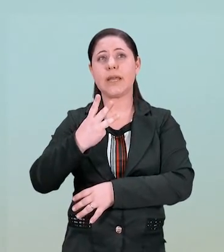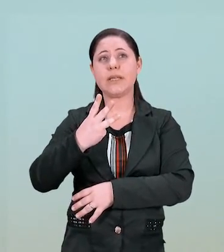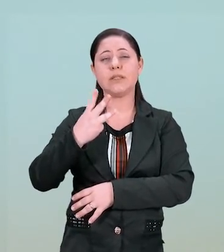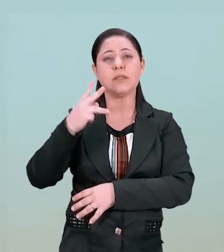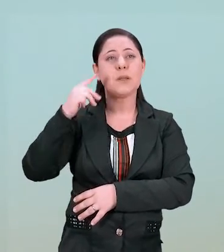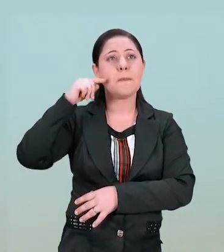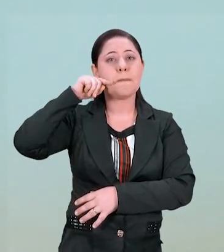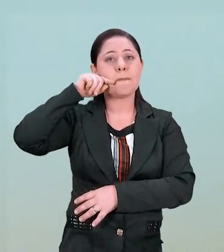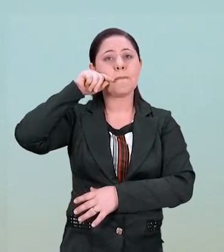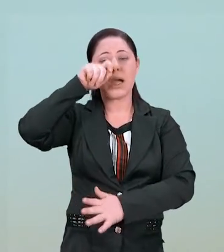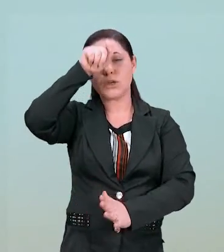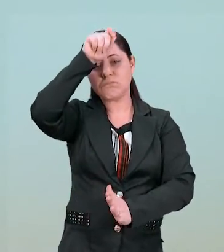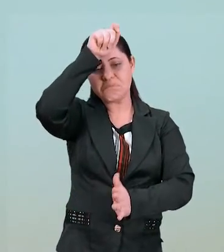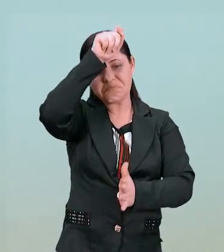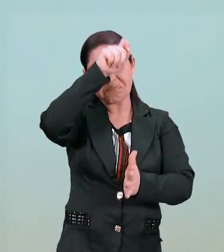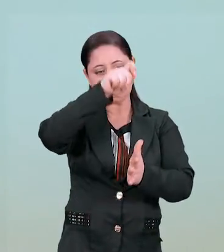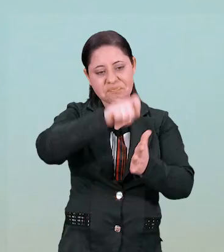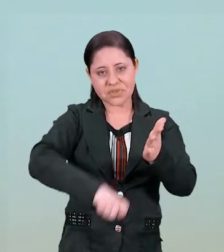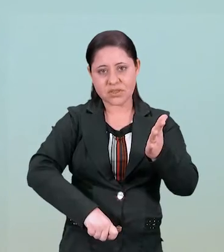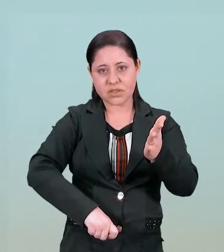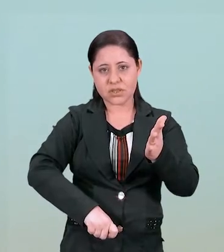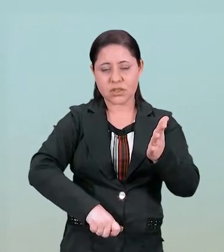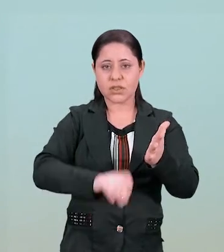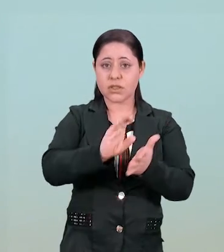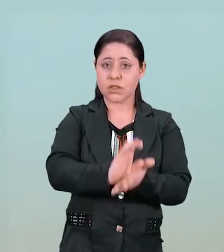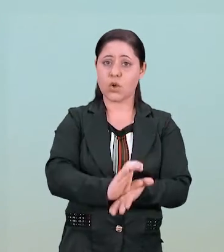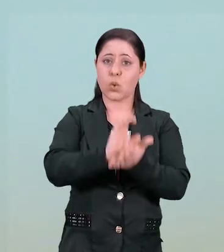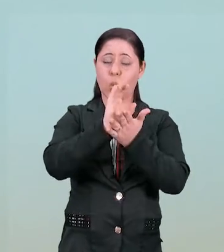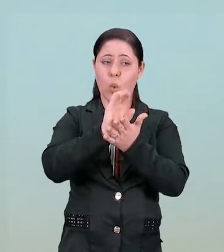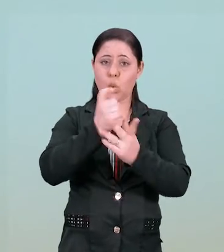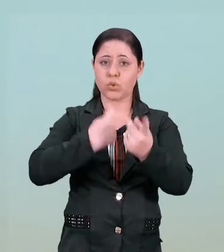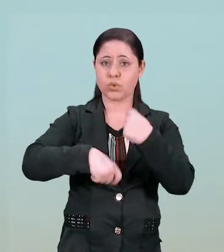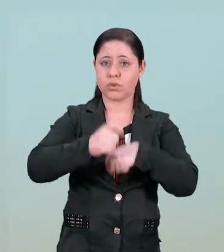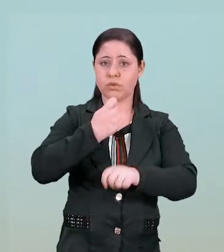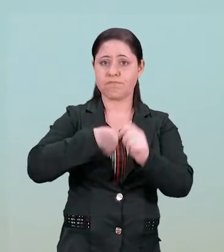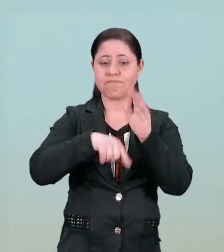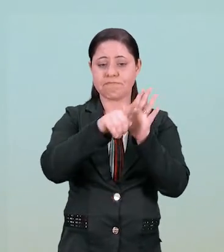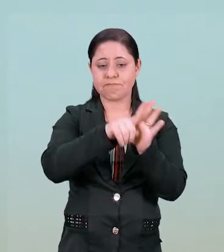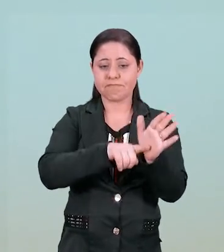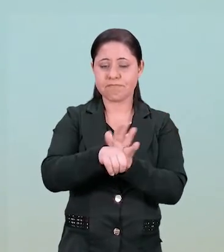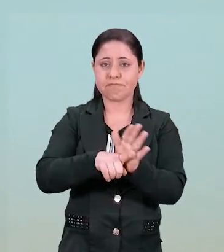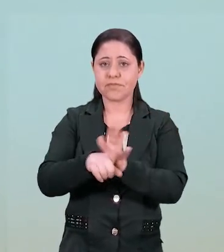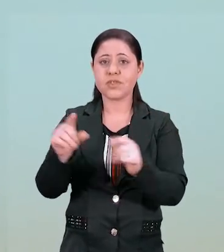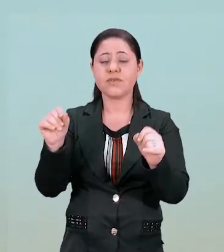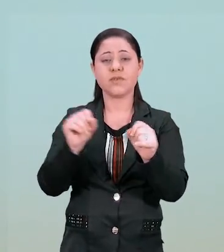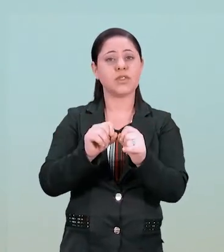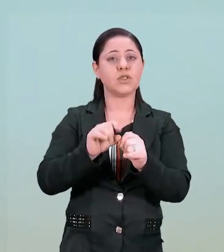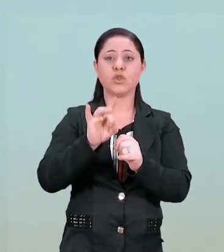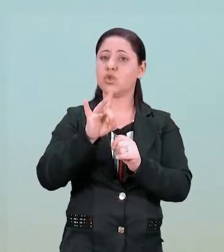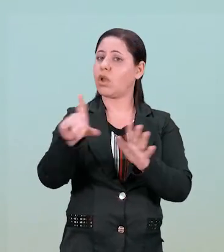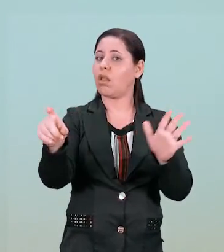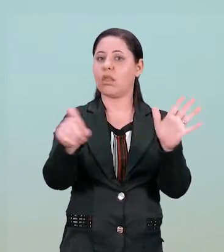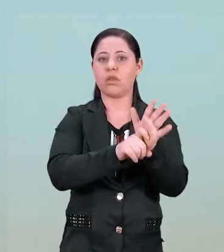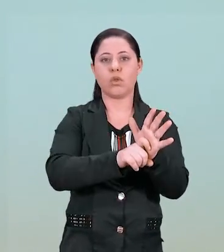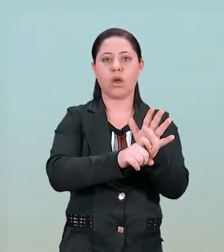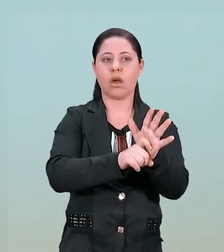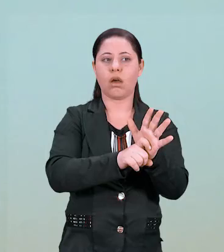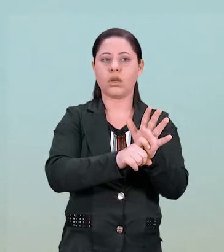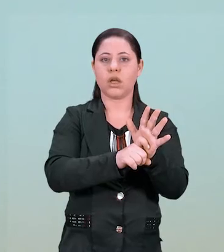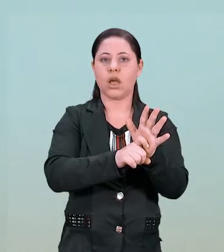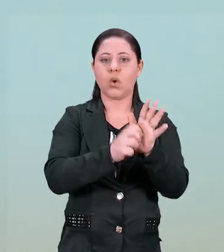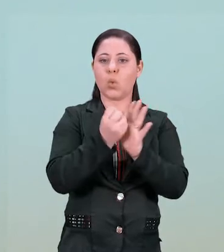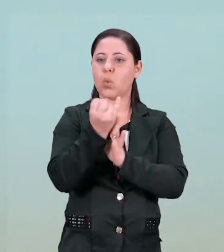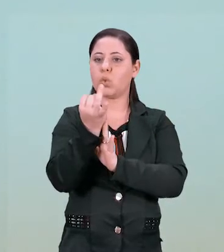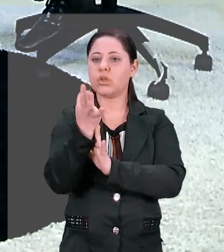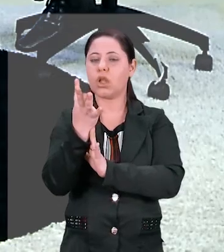drogas que a nossa Coordenadoria Geral de Perícias fez. Apenas nas drogas, sem contar os exames que o